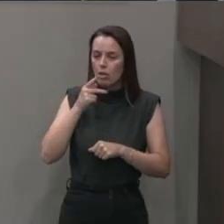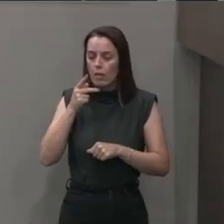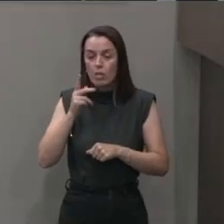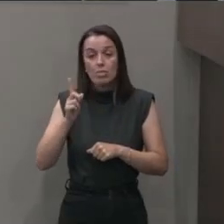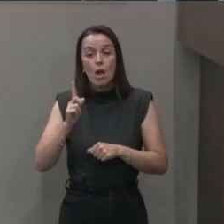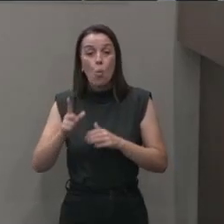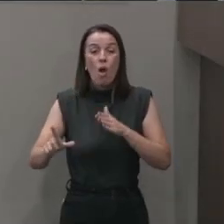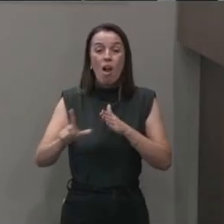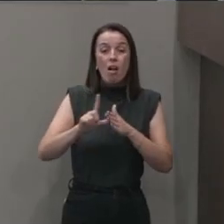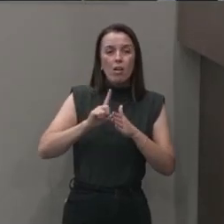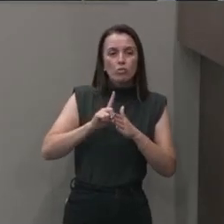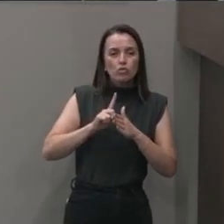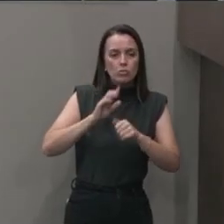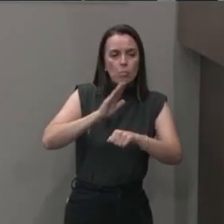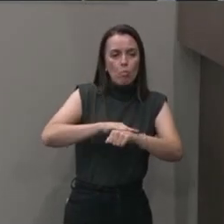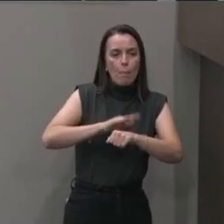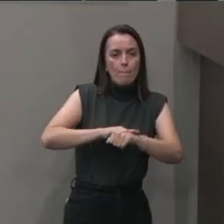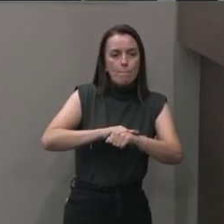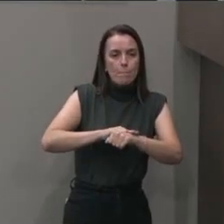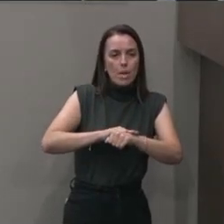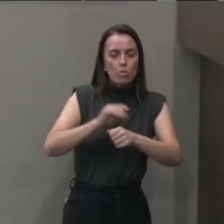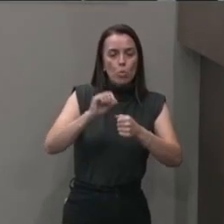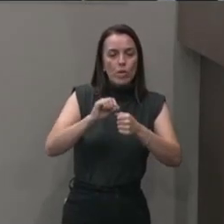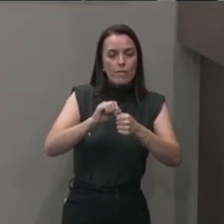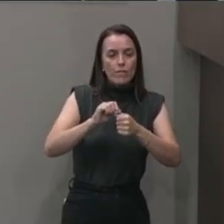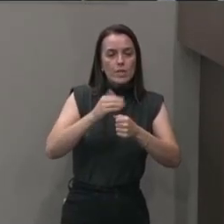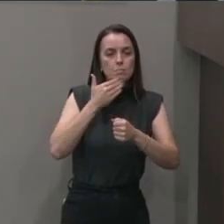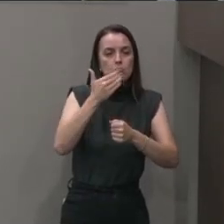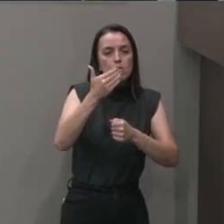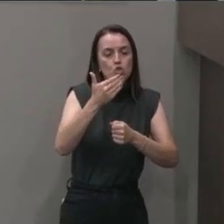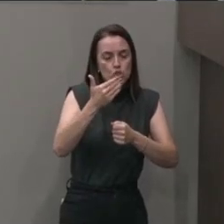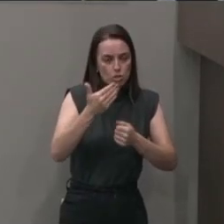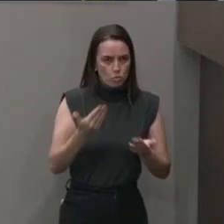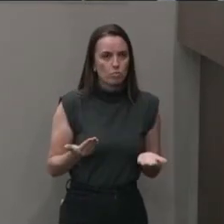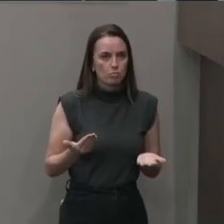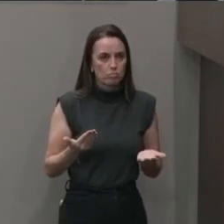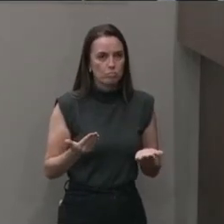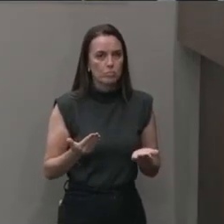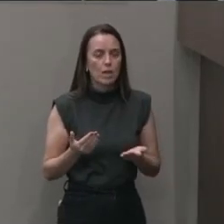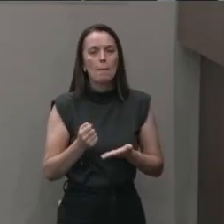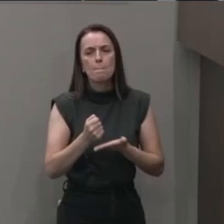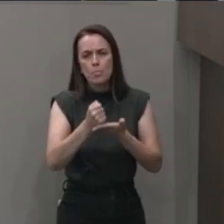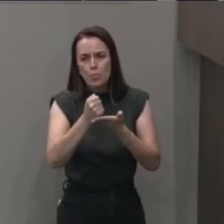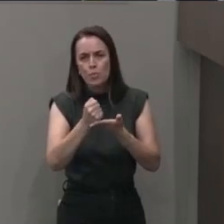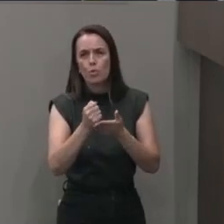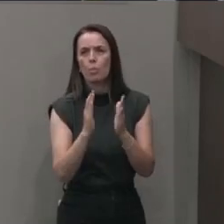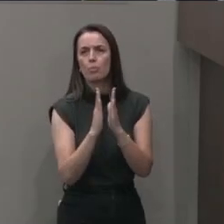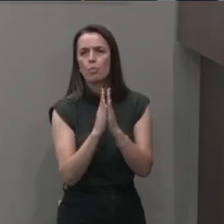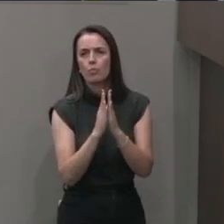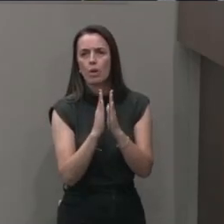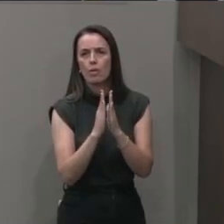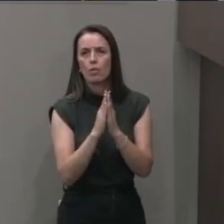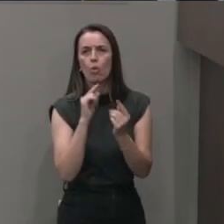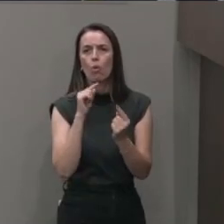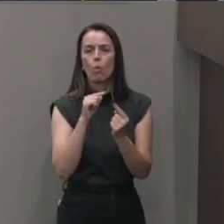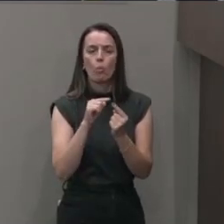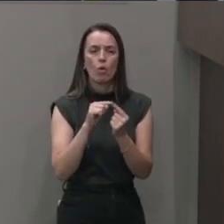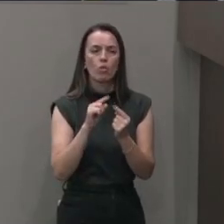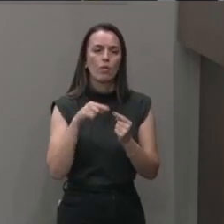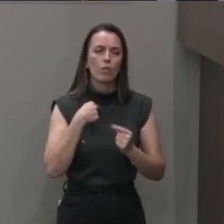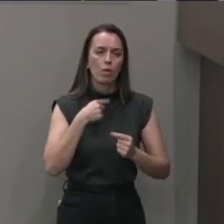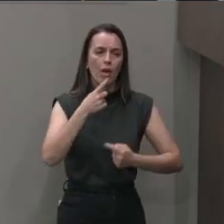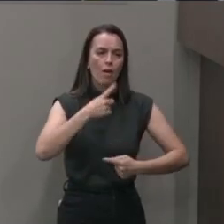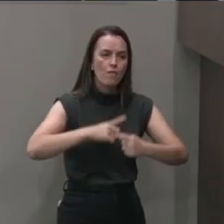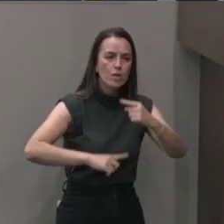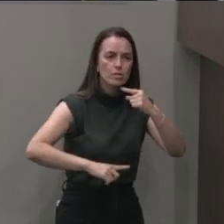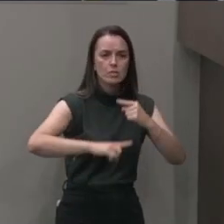que tu traga aqui para cima. E está tudo certo e está tudo tranquilo. Conto com o apoio dos senhores para trazermos mais esse grande avanço para o